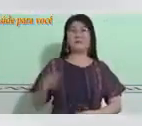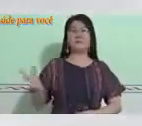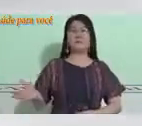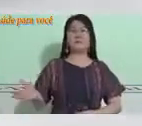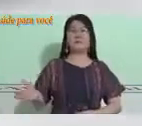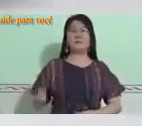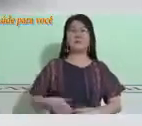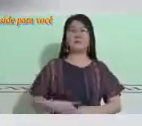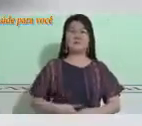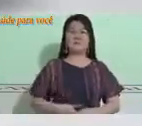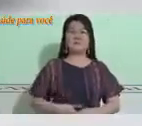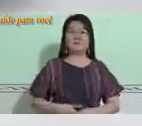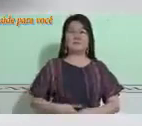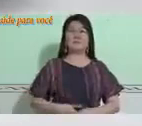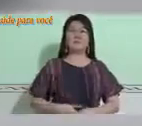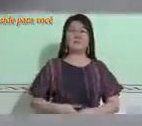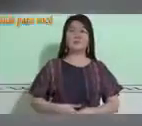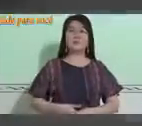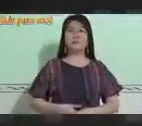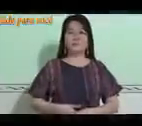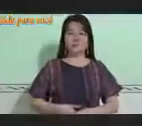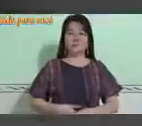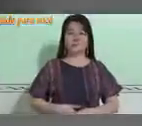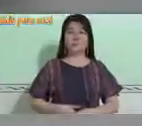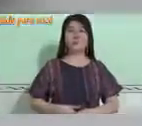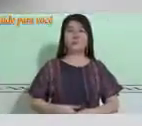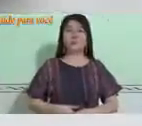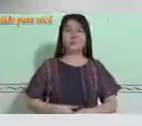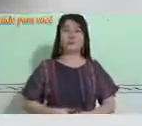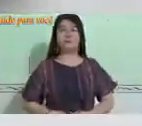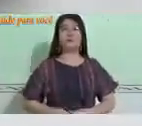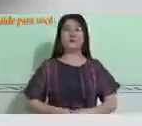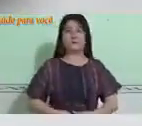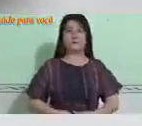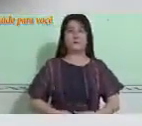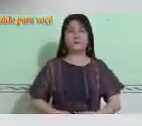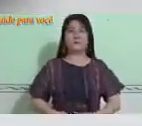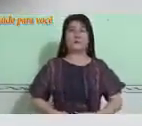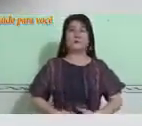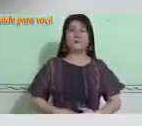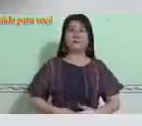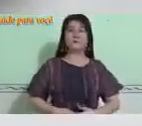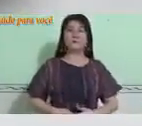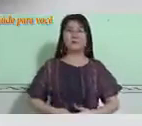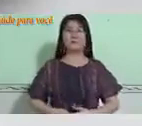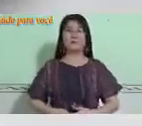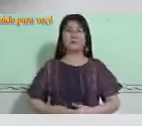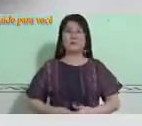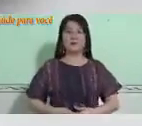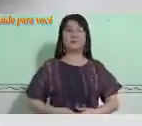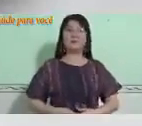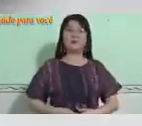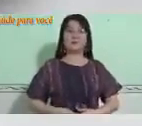Por isso, é recomendado evitar ficar longos períodos em jejum sem que seja recomendado pelo médico ou